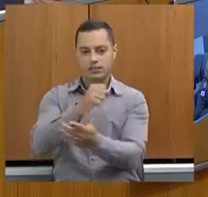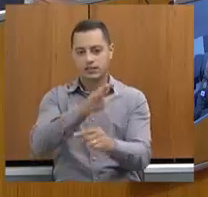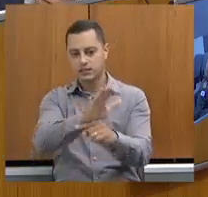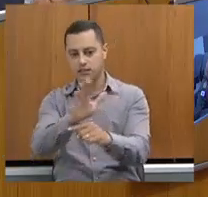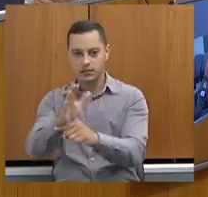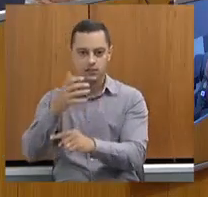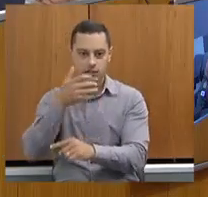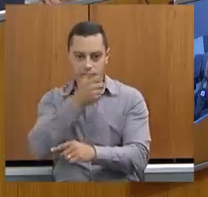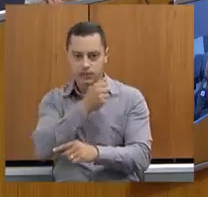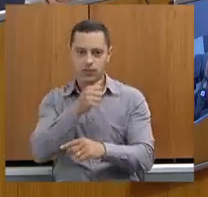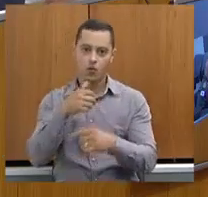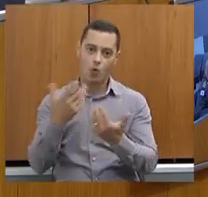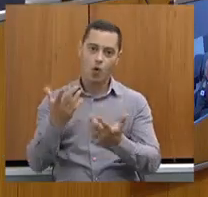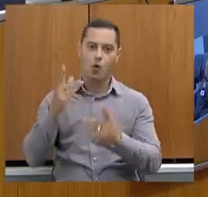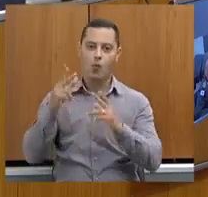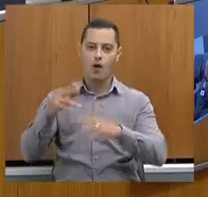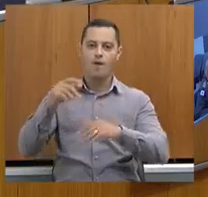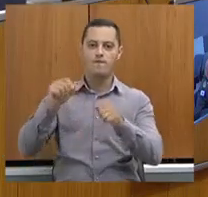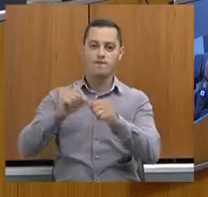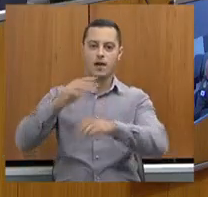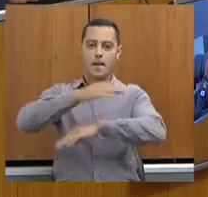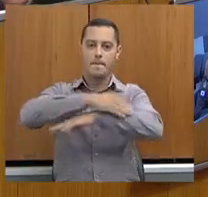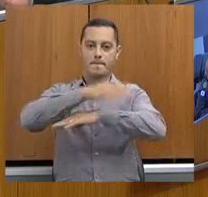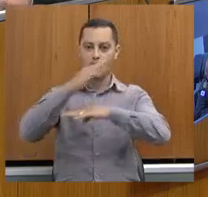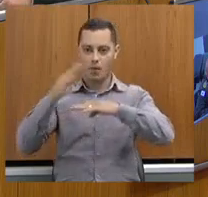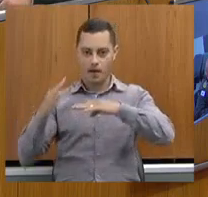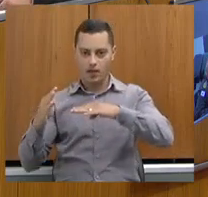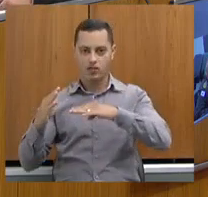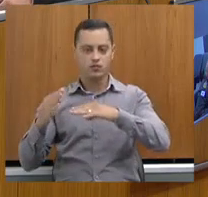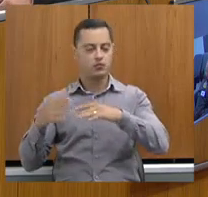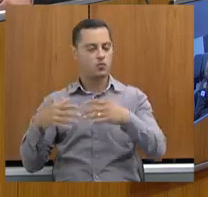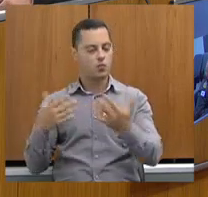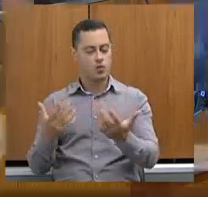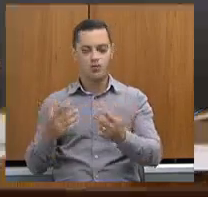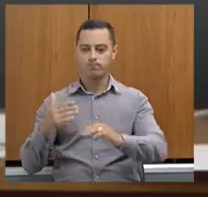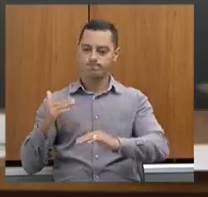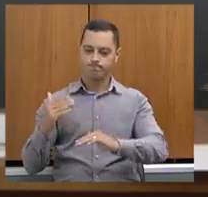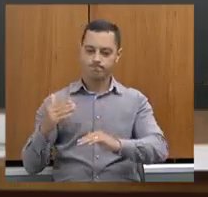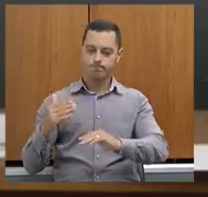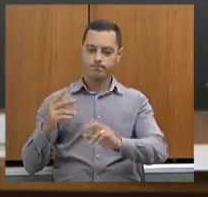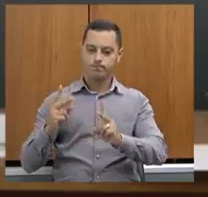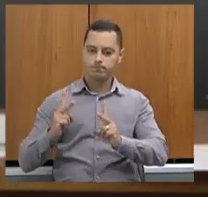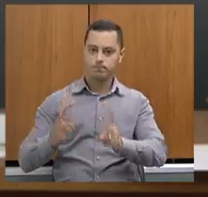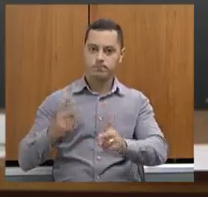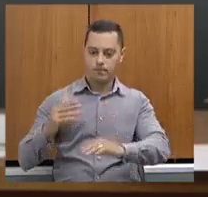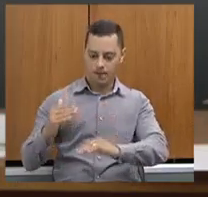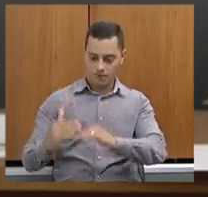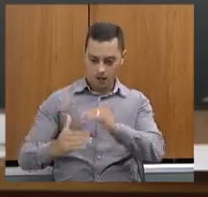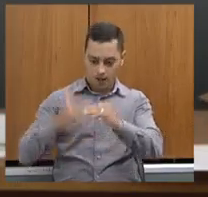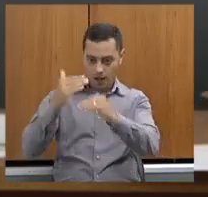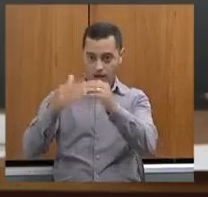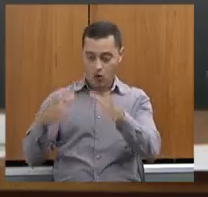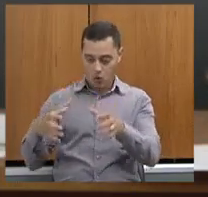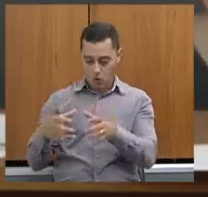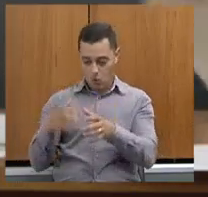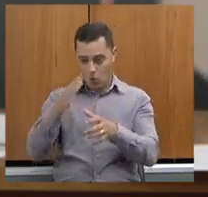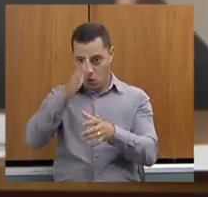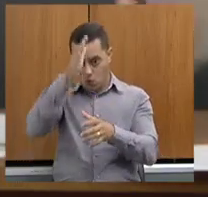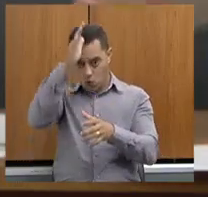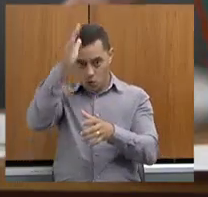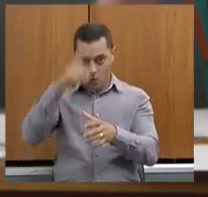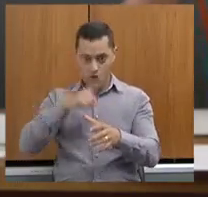operações como Brumadinho assim é durante todo esse ciclo de evolução em que o corpo de bombeiros está passando